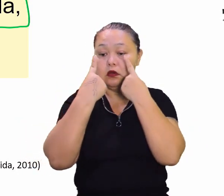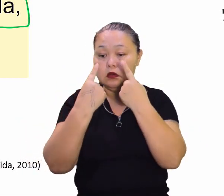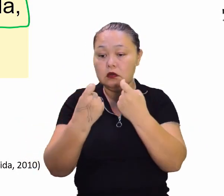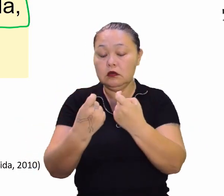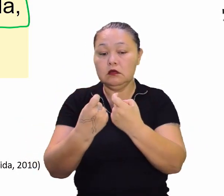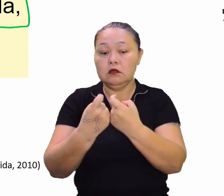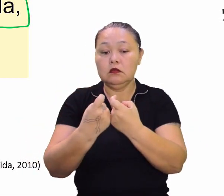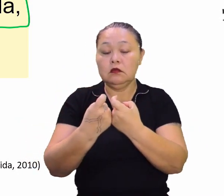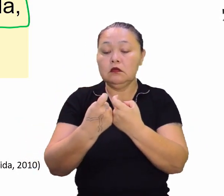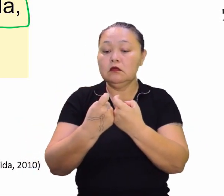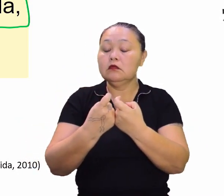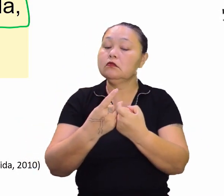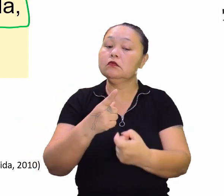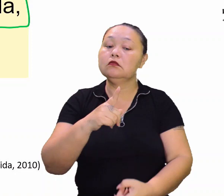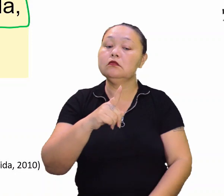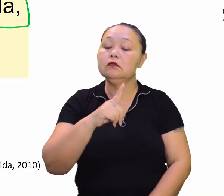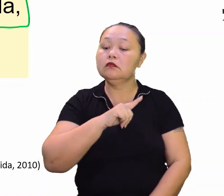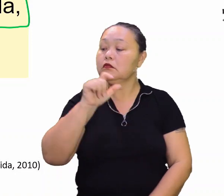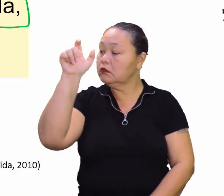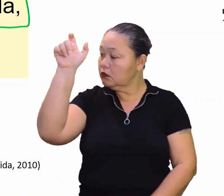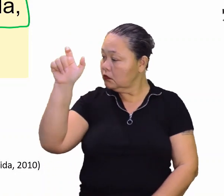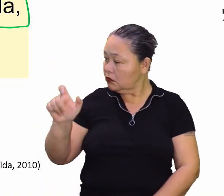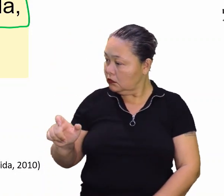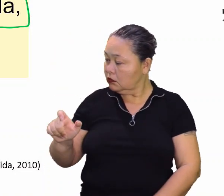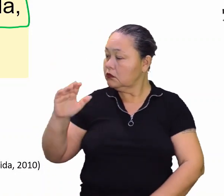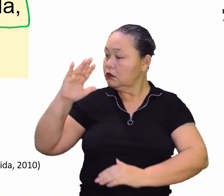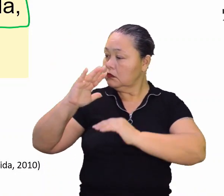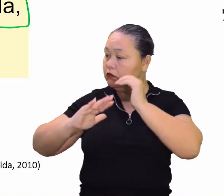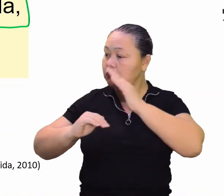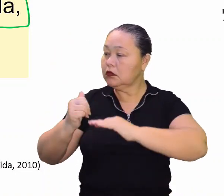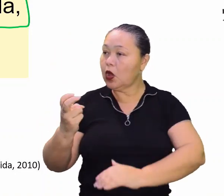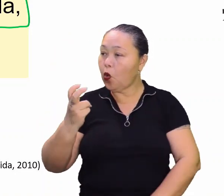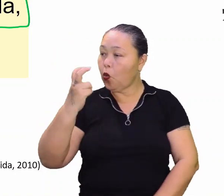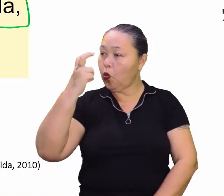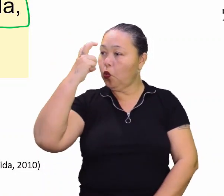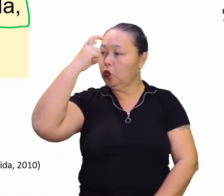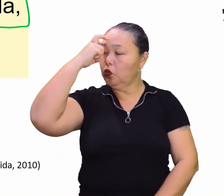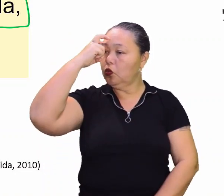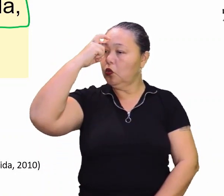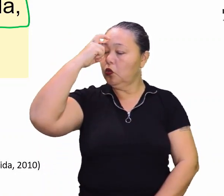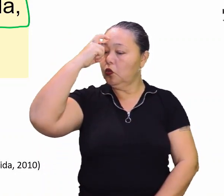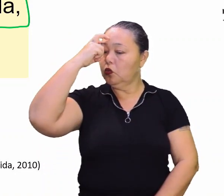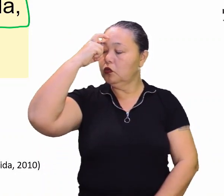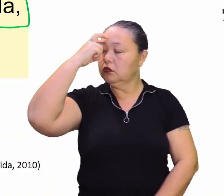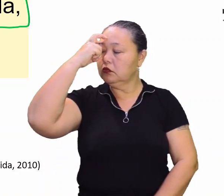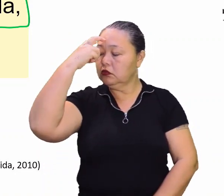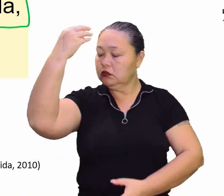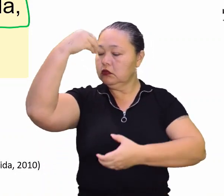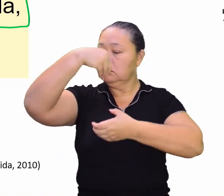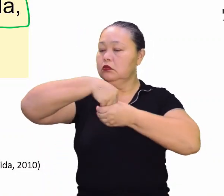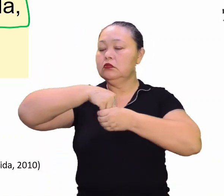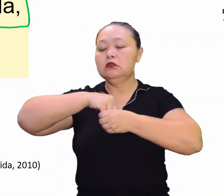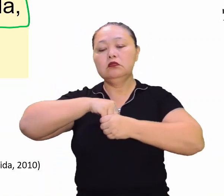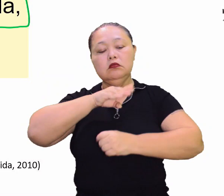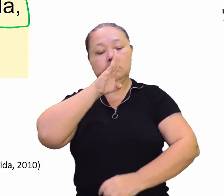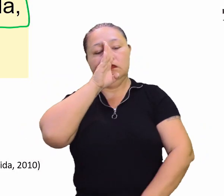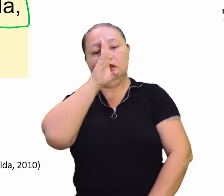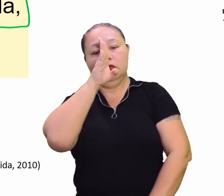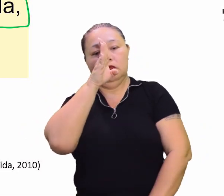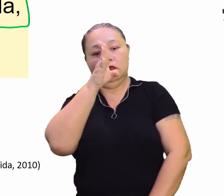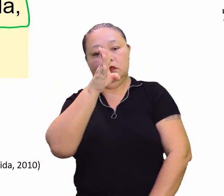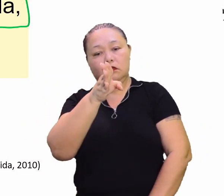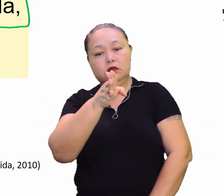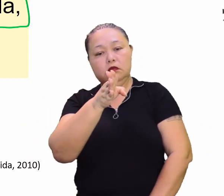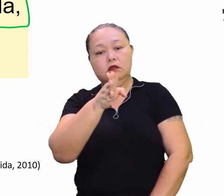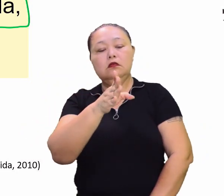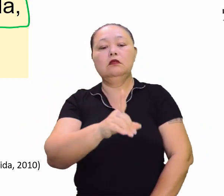têm é que esses cidadãos desses países, culturalmente, eles são muito disciplinados, Rogério.